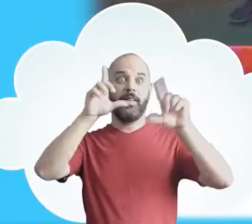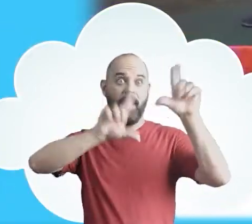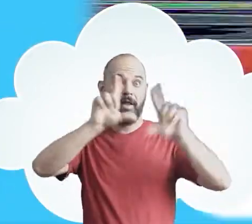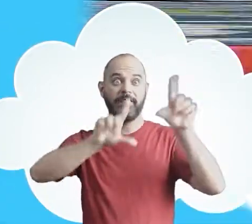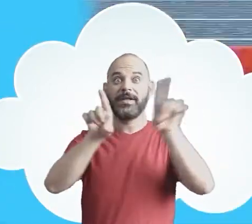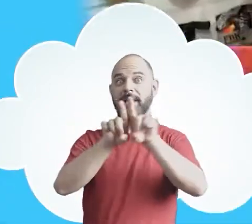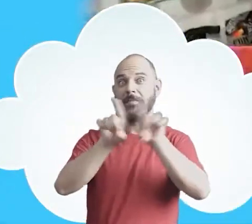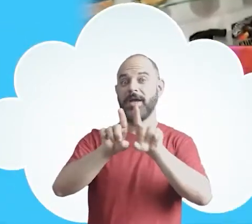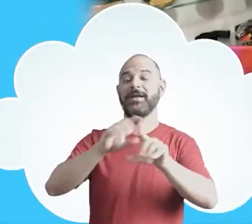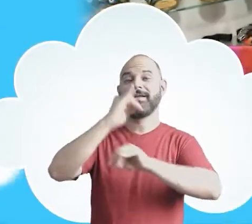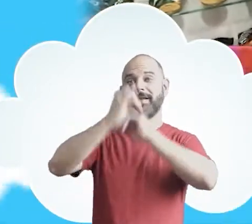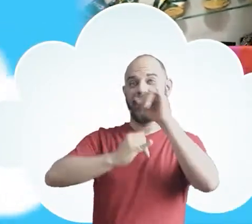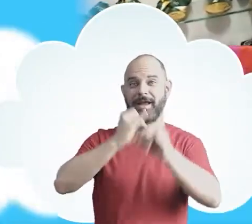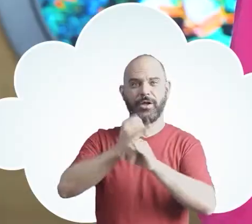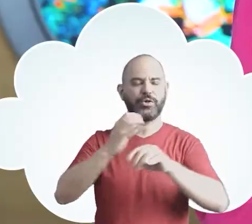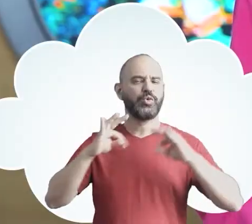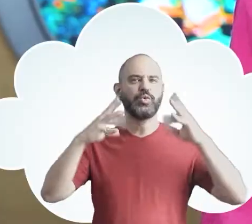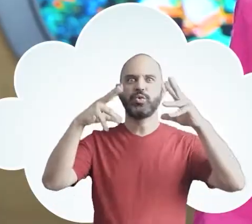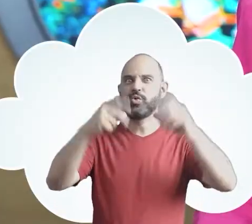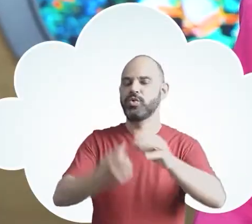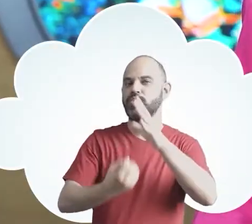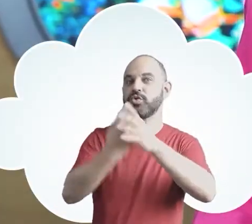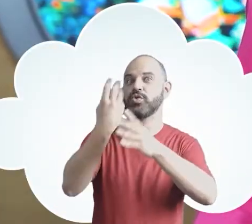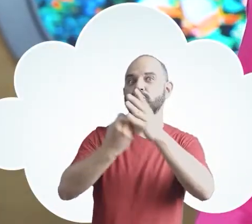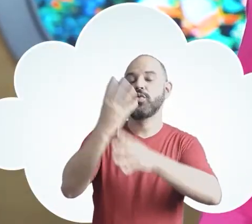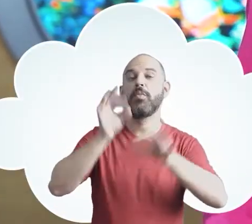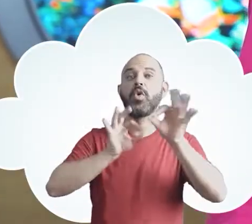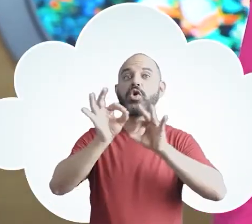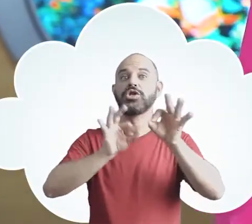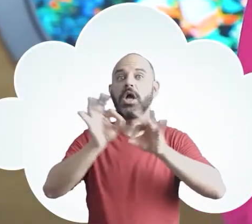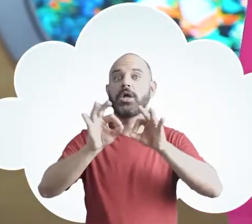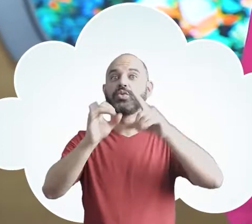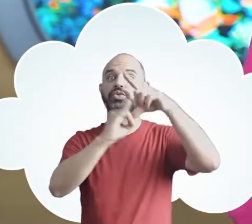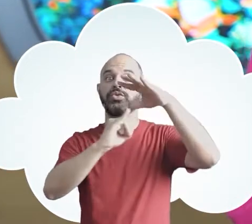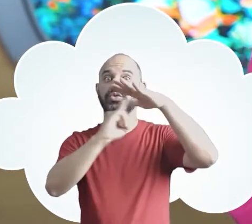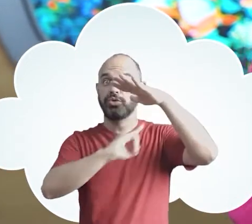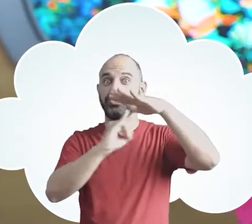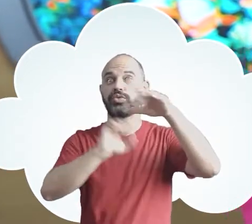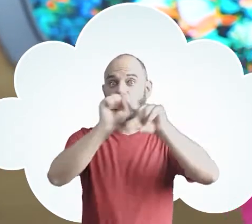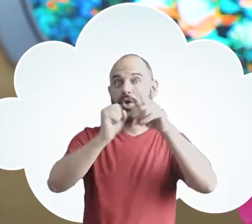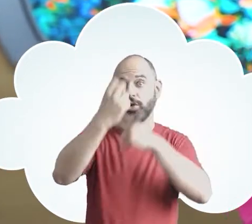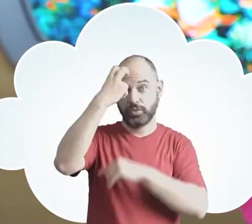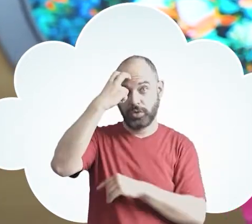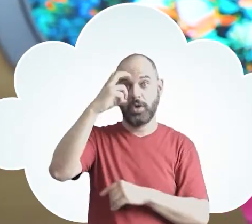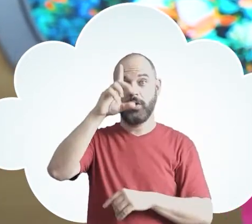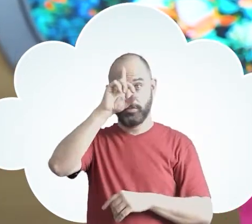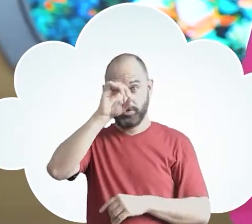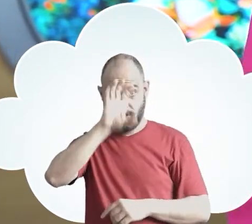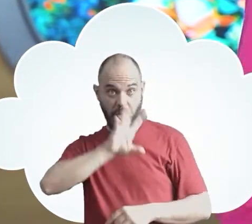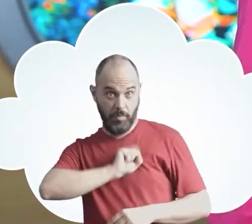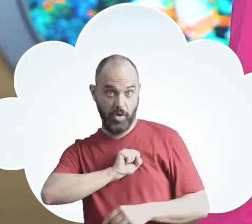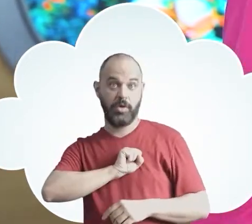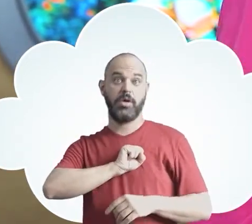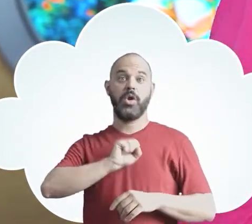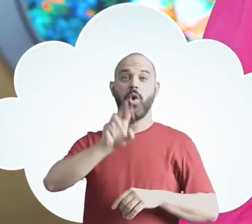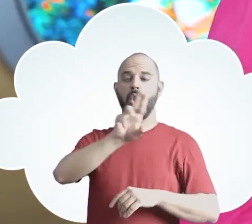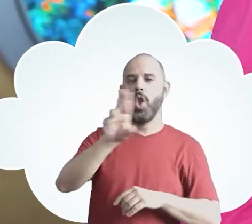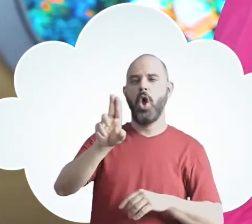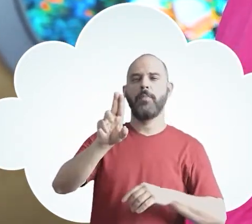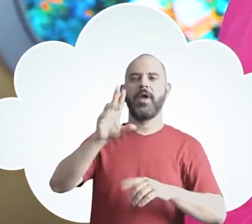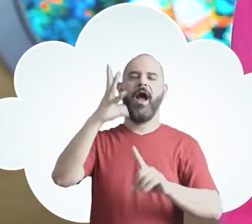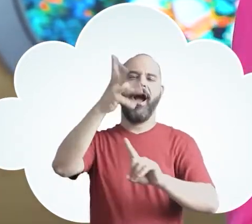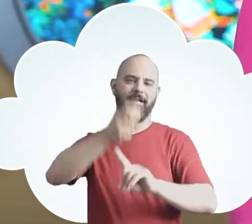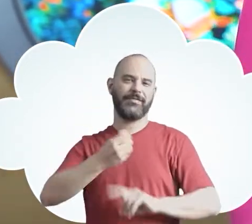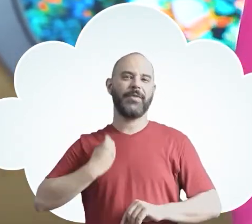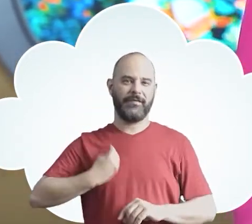na TV e na internet. E tudo isso nasceu de um projeto do Instituto Sociocultural do Hospital de Amor chamado Arte para a